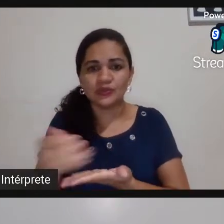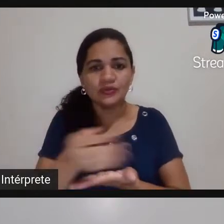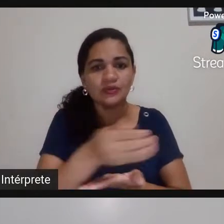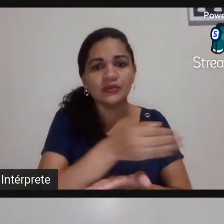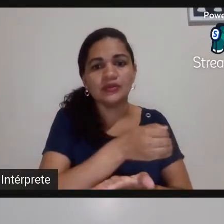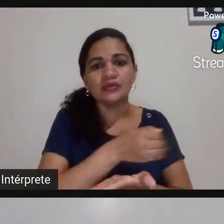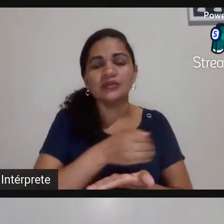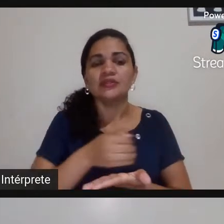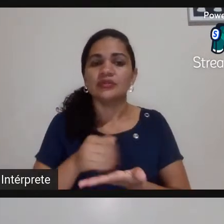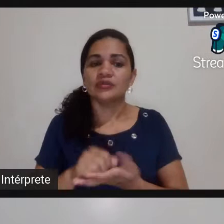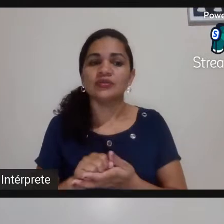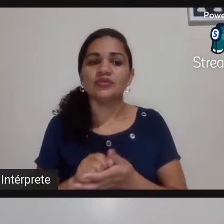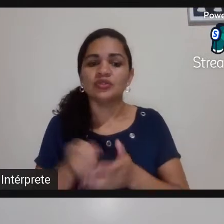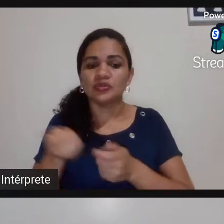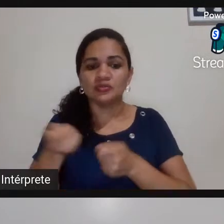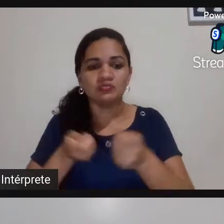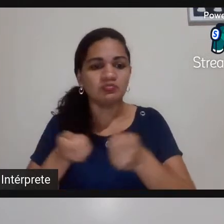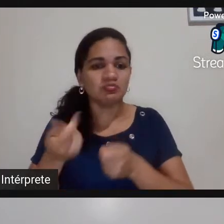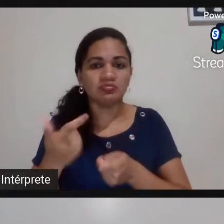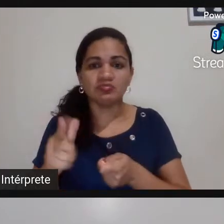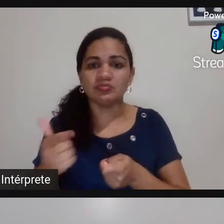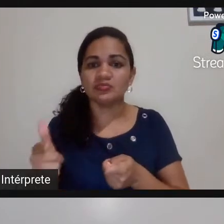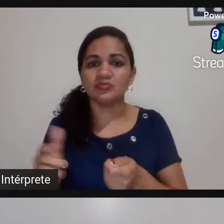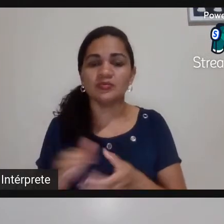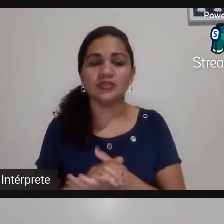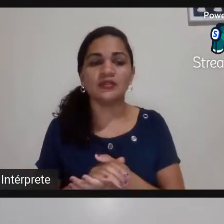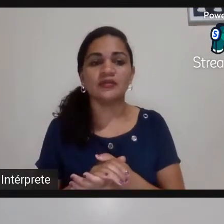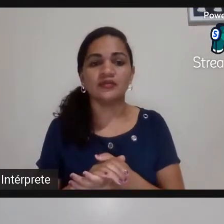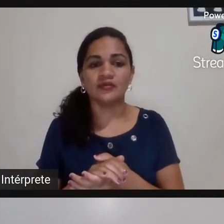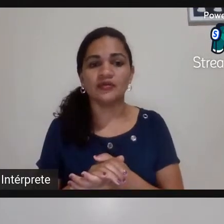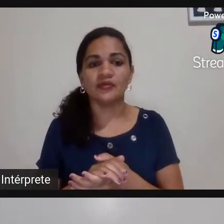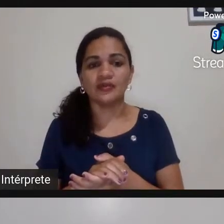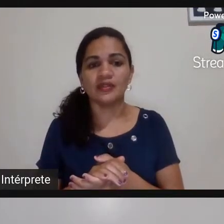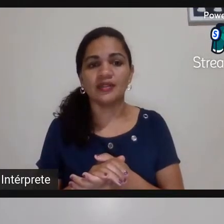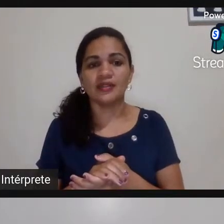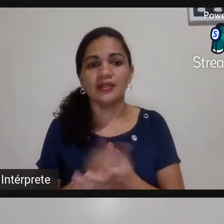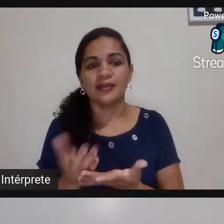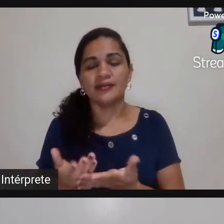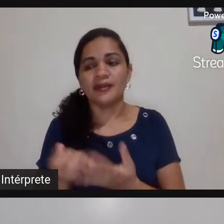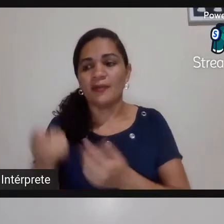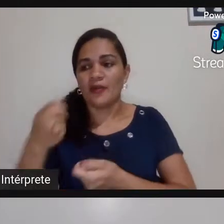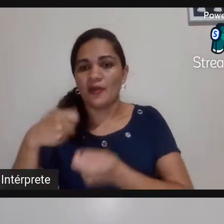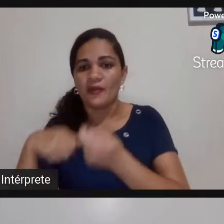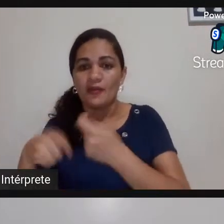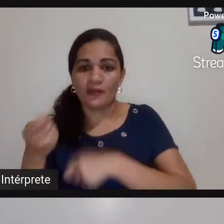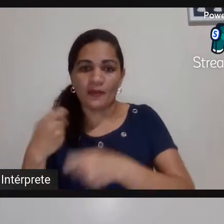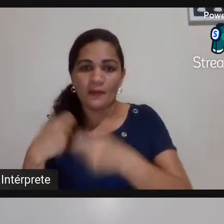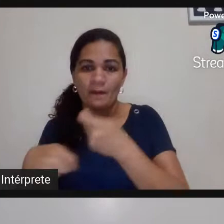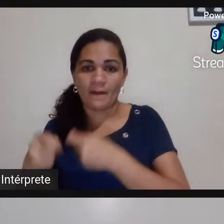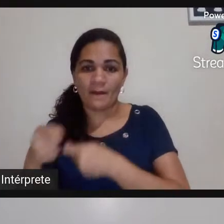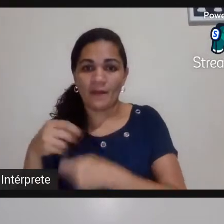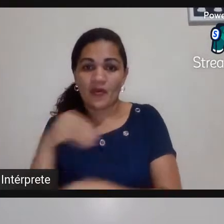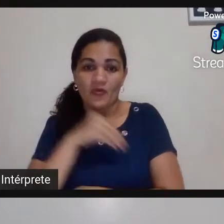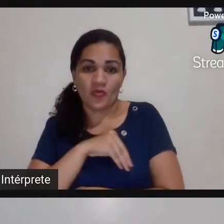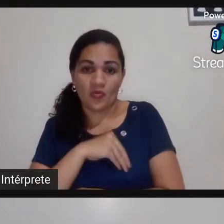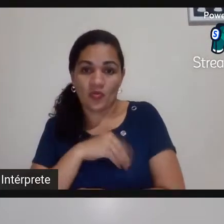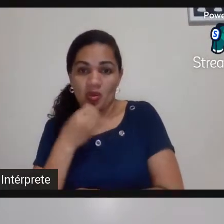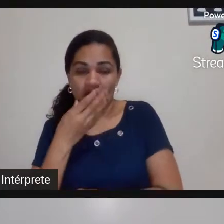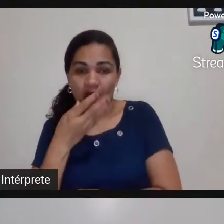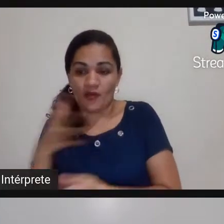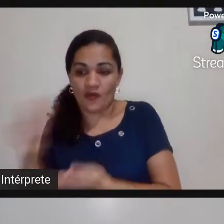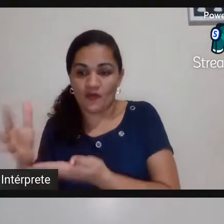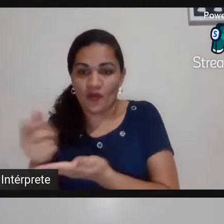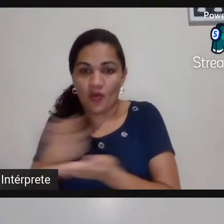relacionadas até a questões que saem desse âmbito econômico né porque eu ganho mais que eu vou consumir mais mas vezes vai pronto social